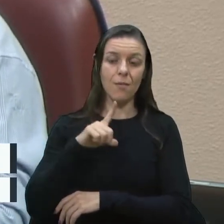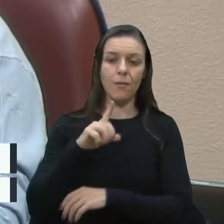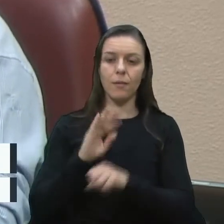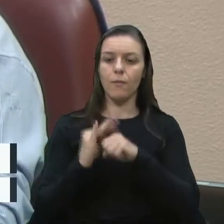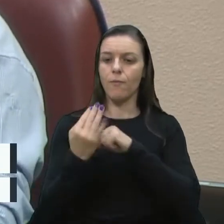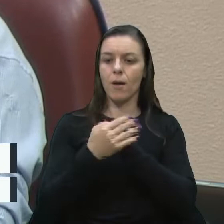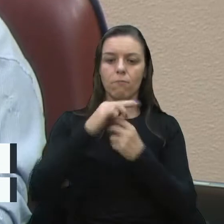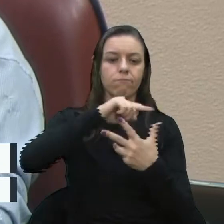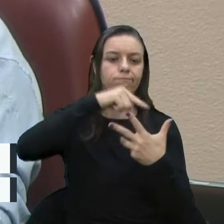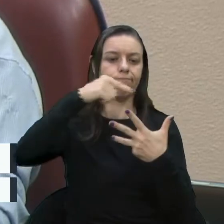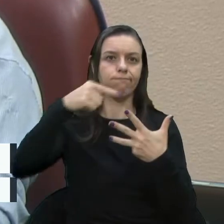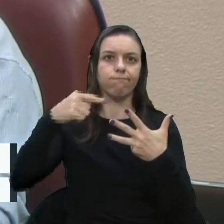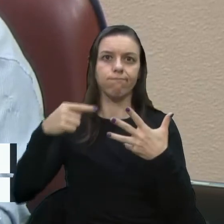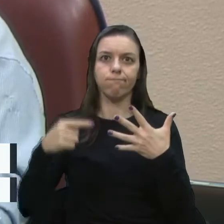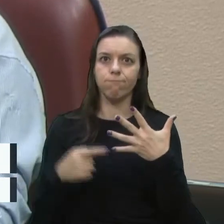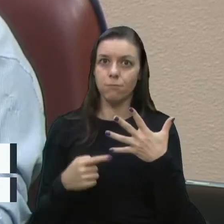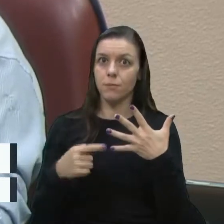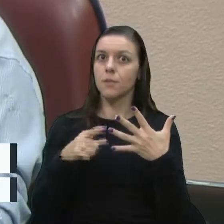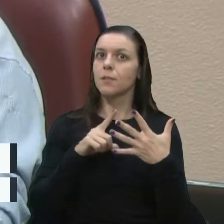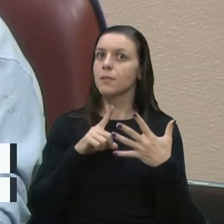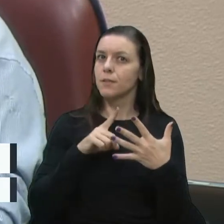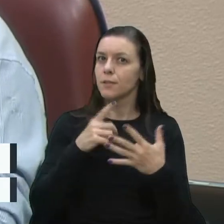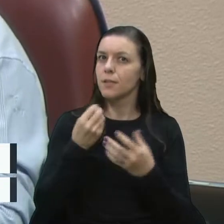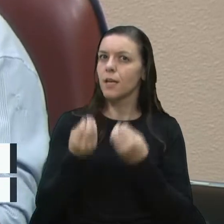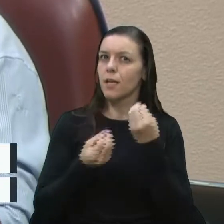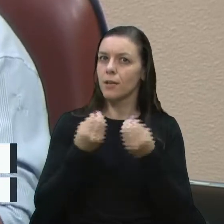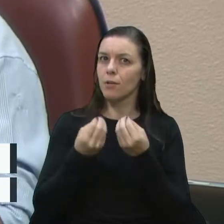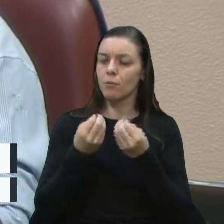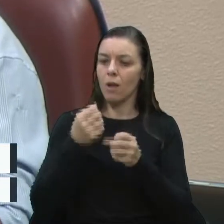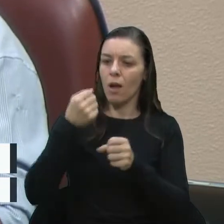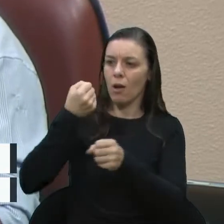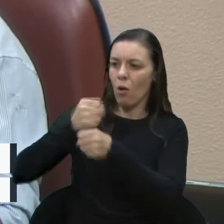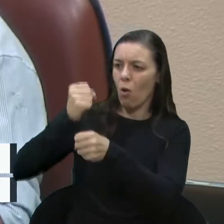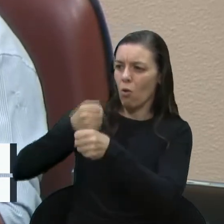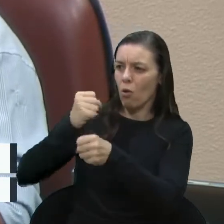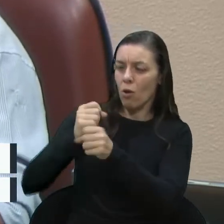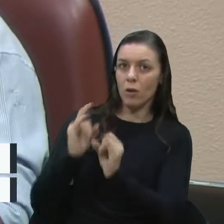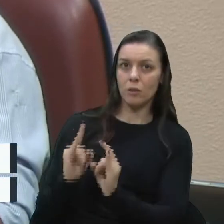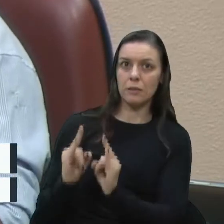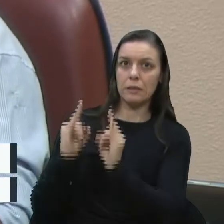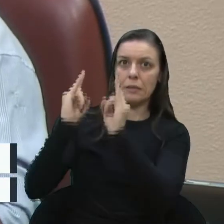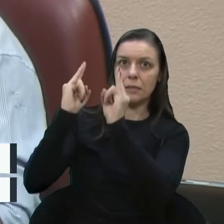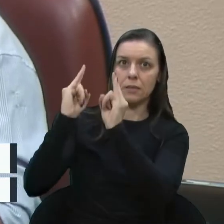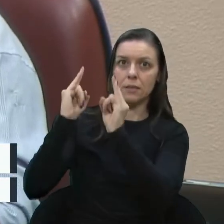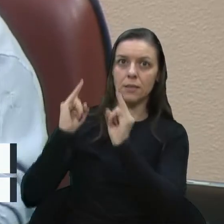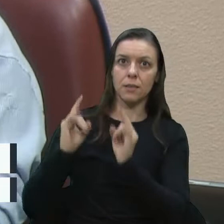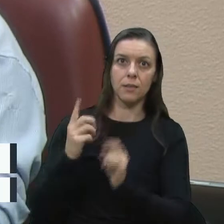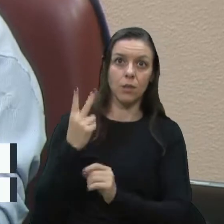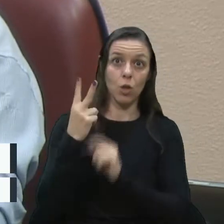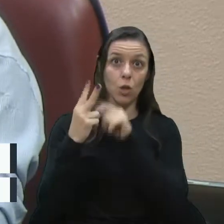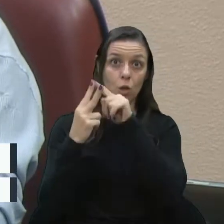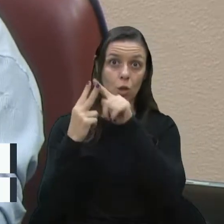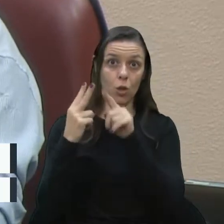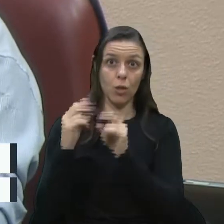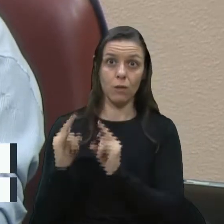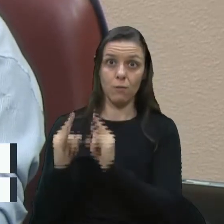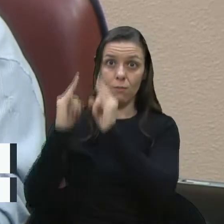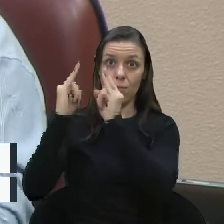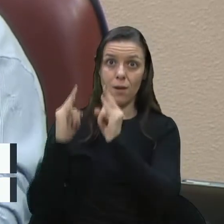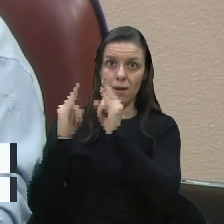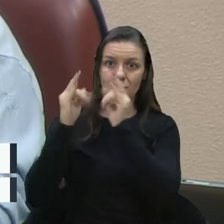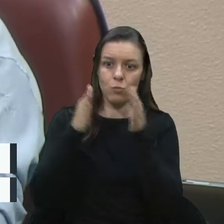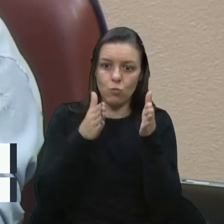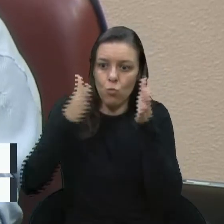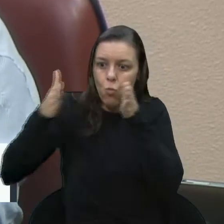se fala, né? Nem se fala. Foi construído dois prédios do lado de um campo de futebol, e